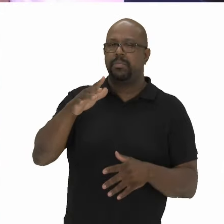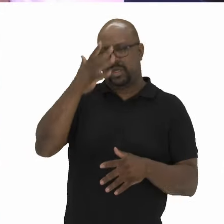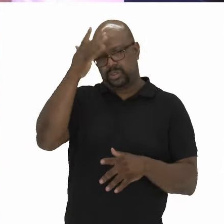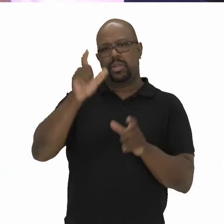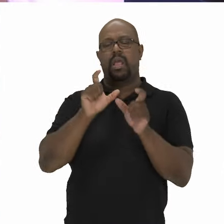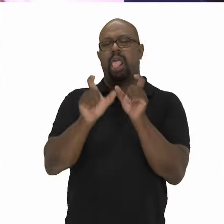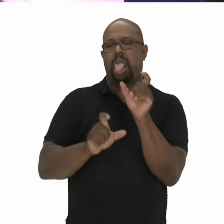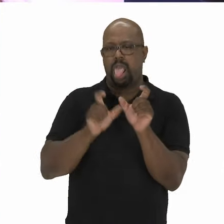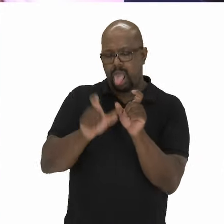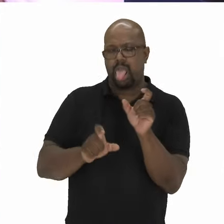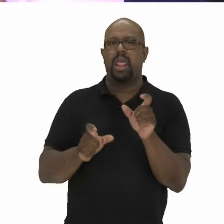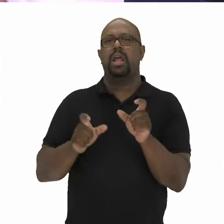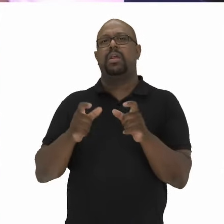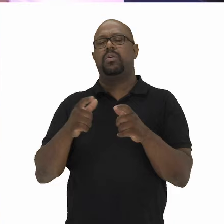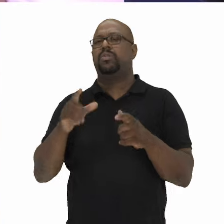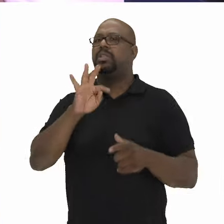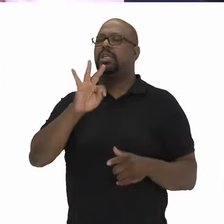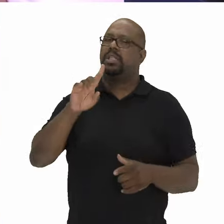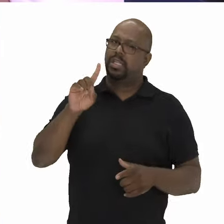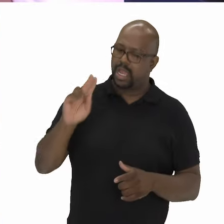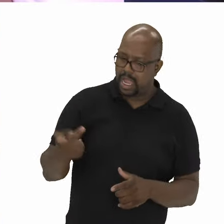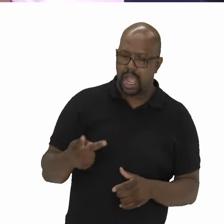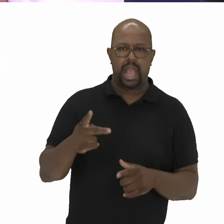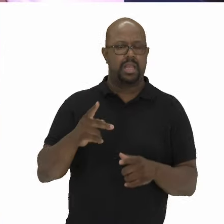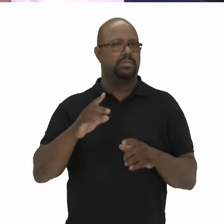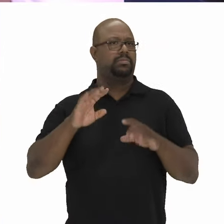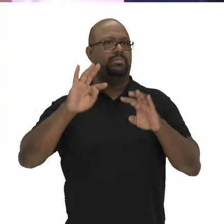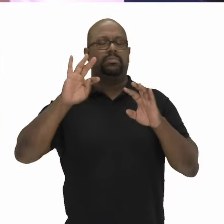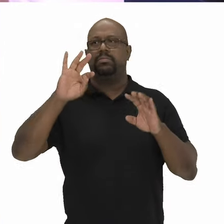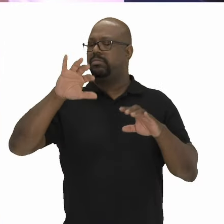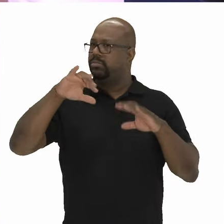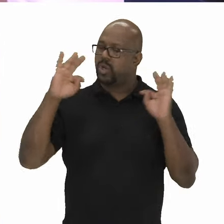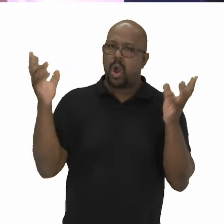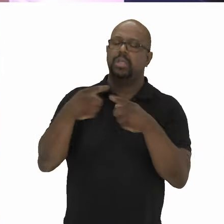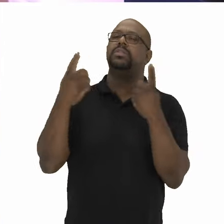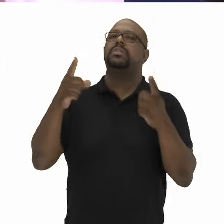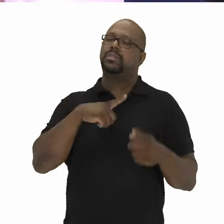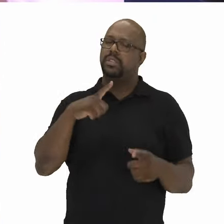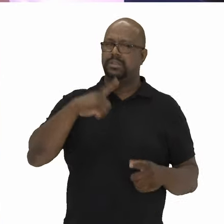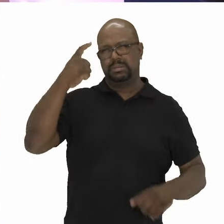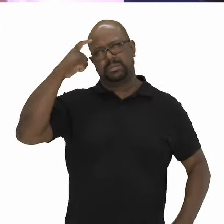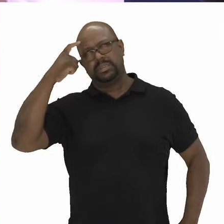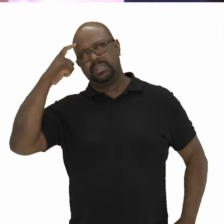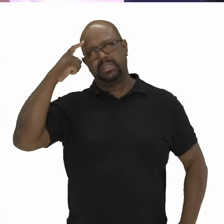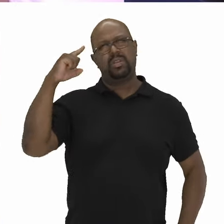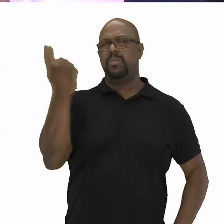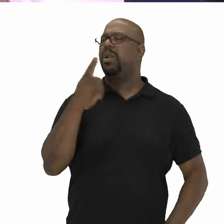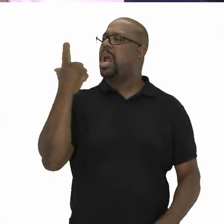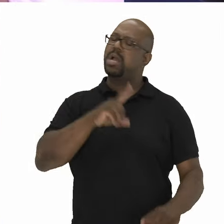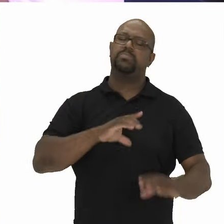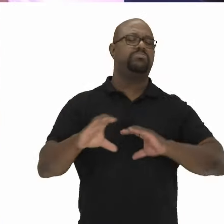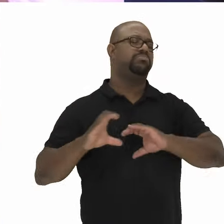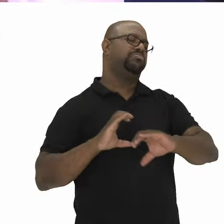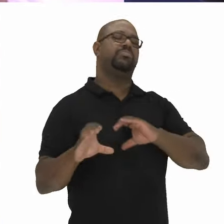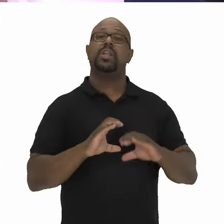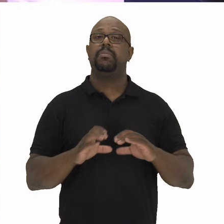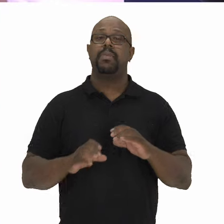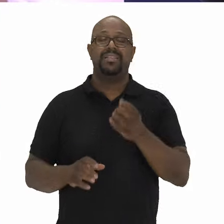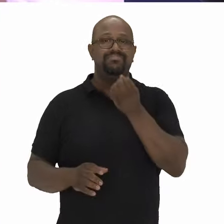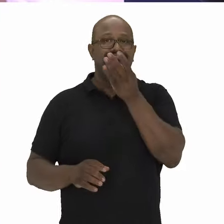dislexia com TDH enfim todas as pessoas em algum momento se beneficiam e a gente tem ilusão que todo mundo tá se